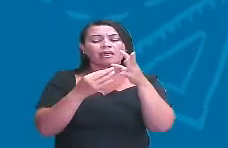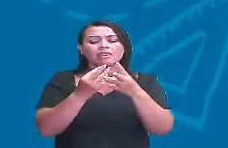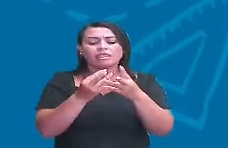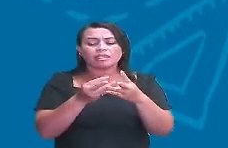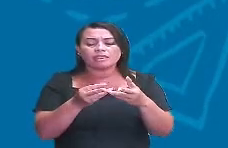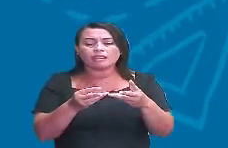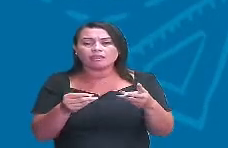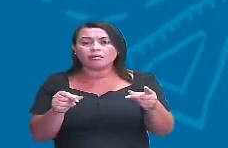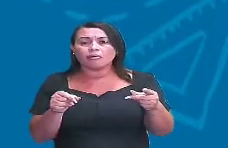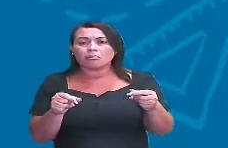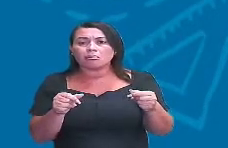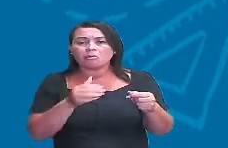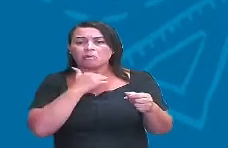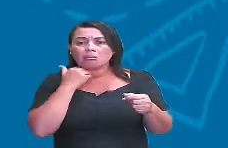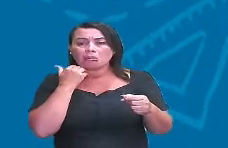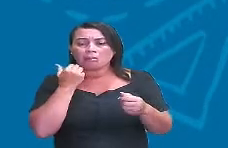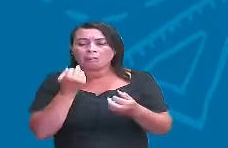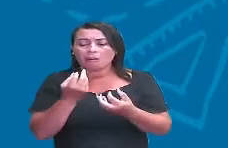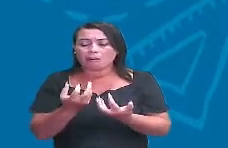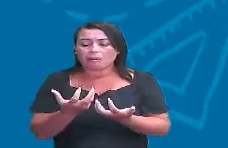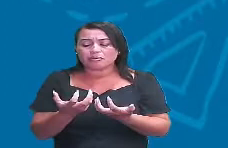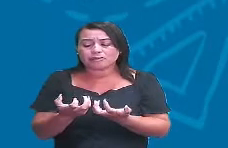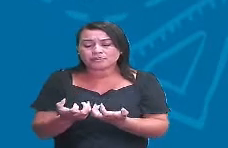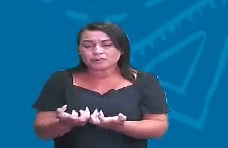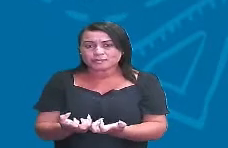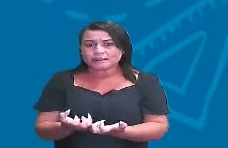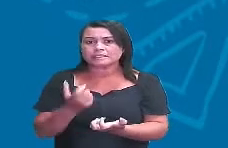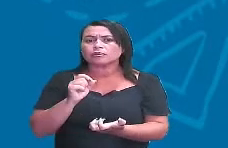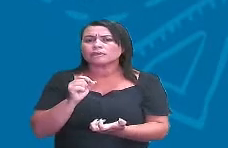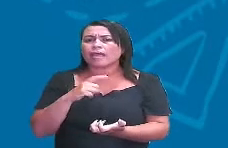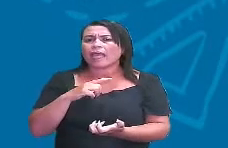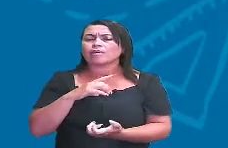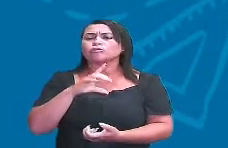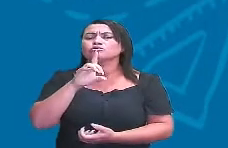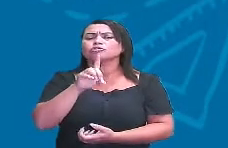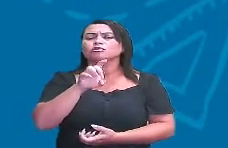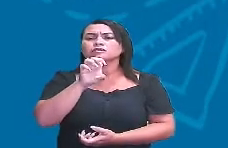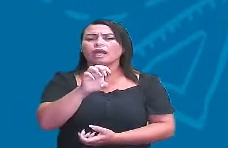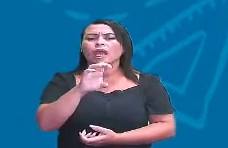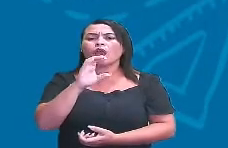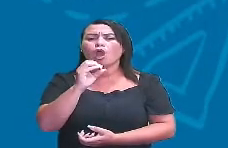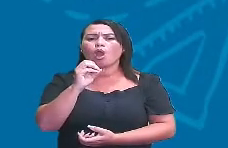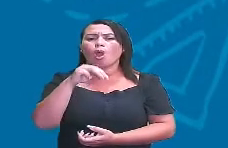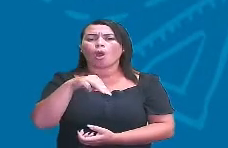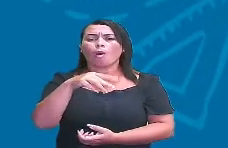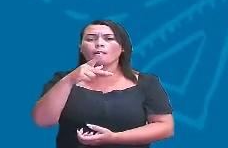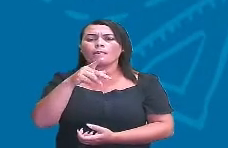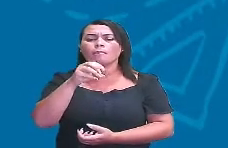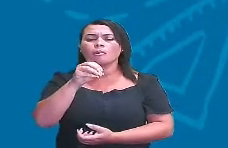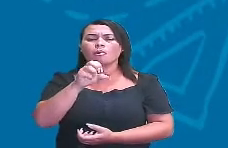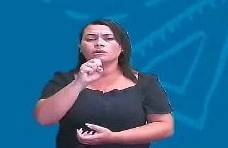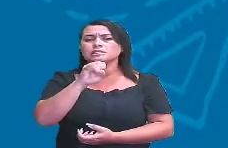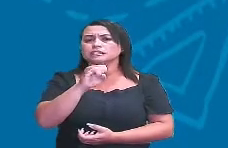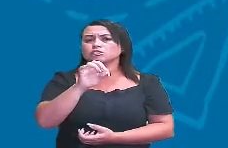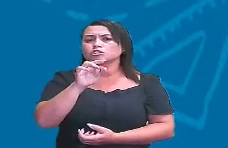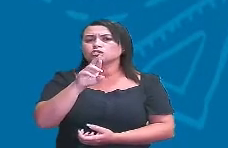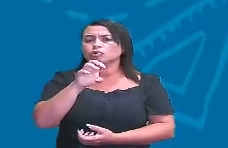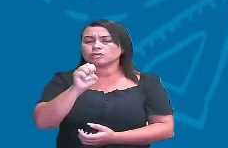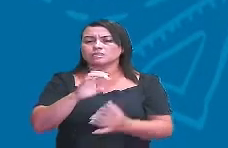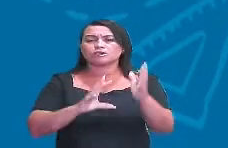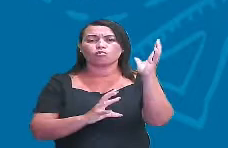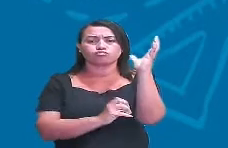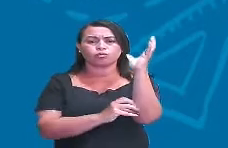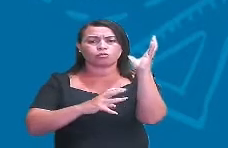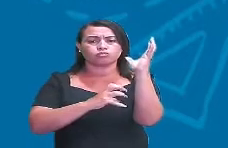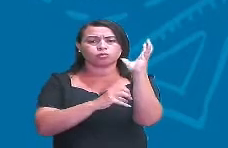vai ajudar a decompor são justamente os decompositores, os organismos decompositores, tá certo? Que são alguns fungos